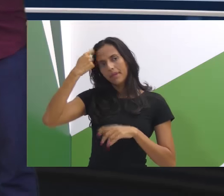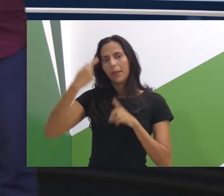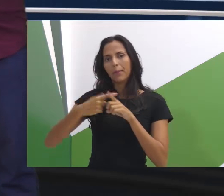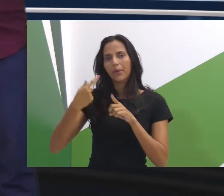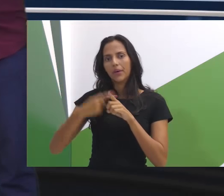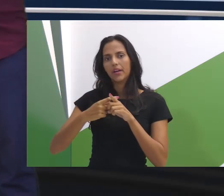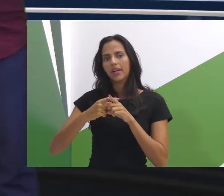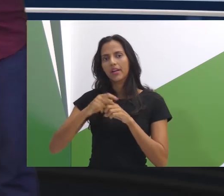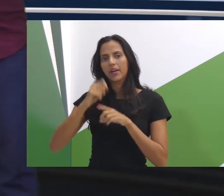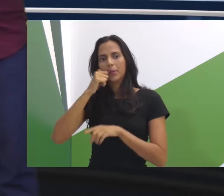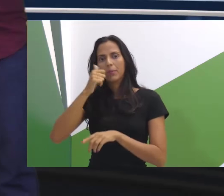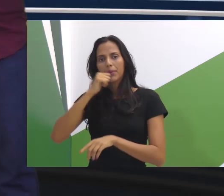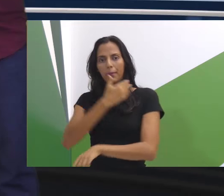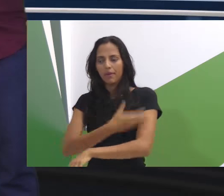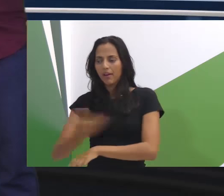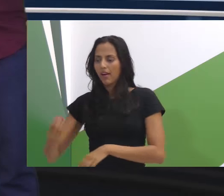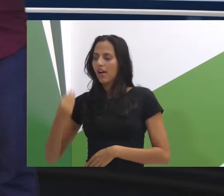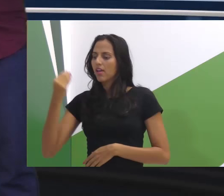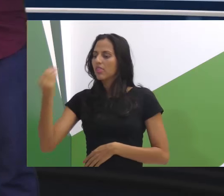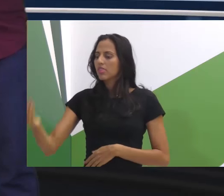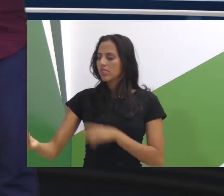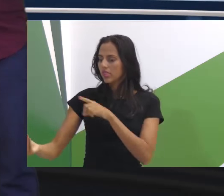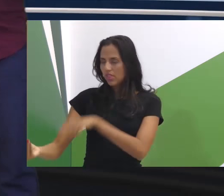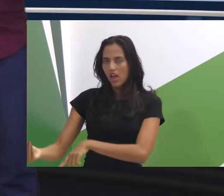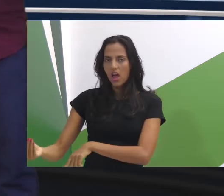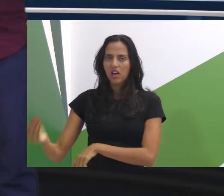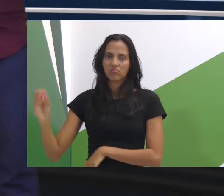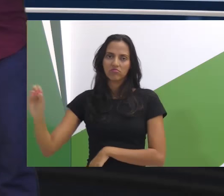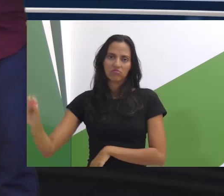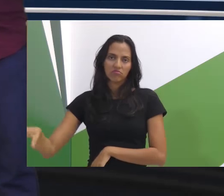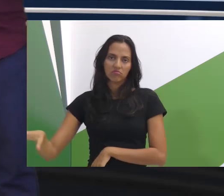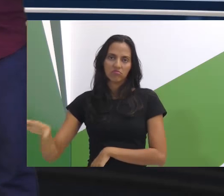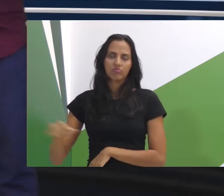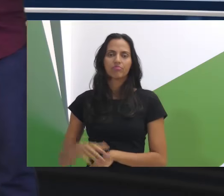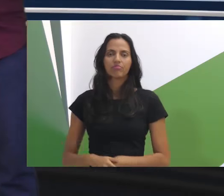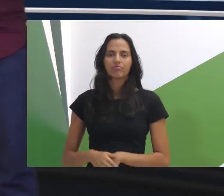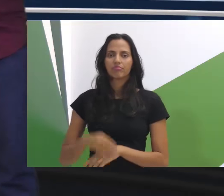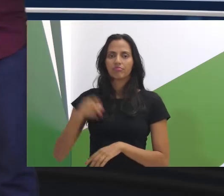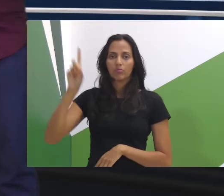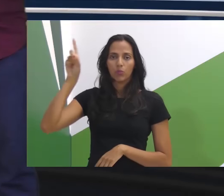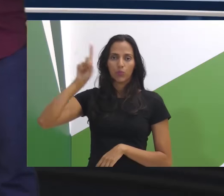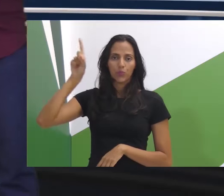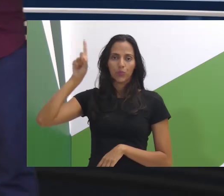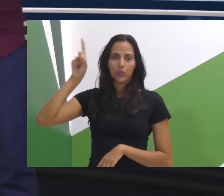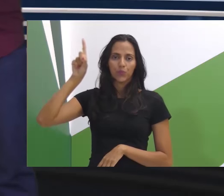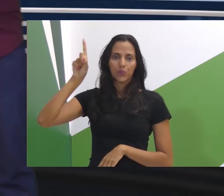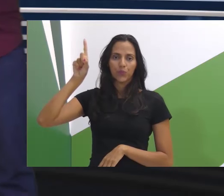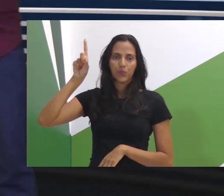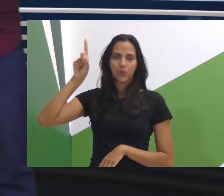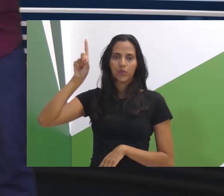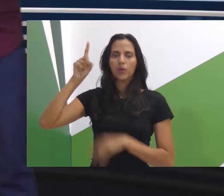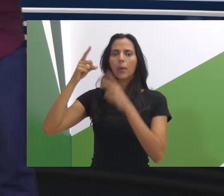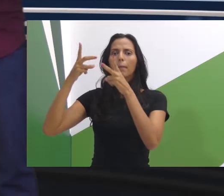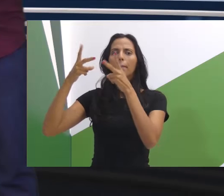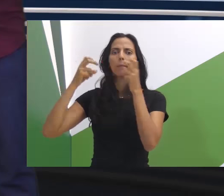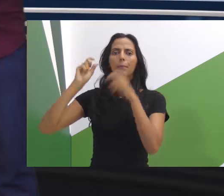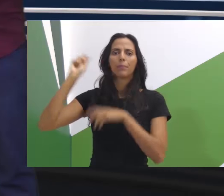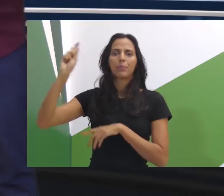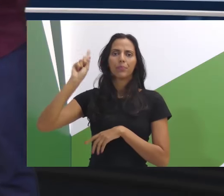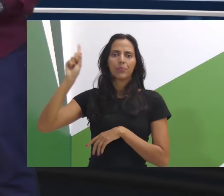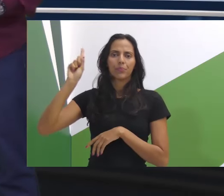essa relação escravista da época. E na próxima imagem que eu quero trazer para vocês, a gente vai perceber o seguinte, são